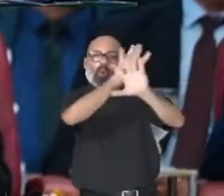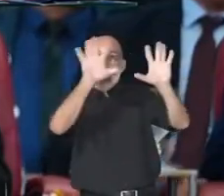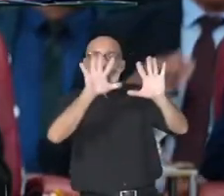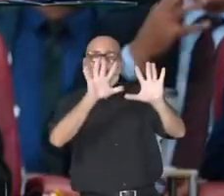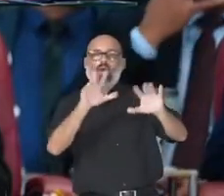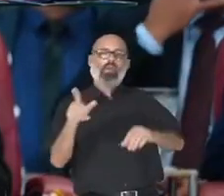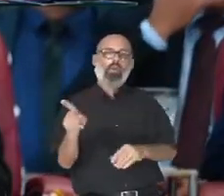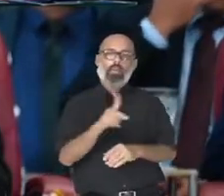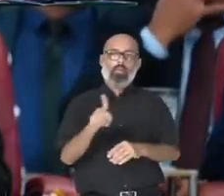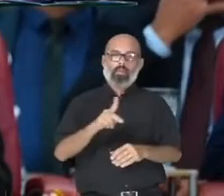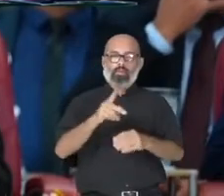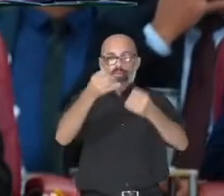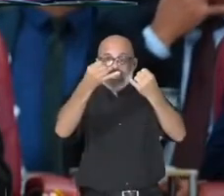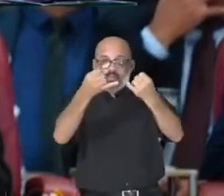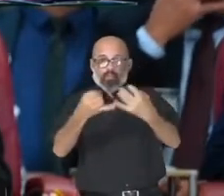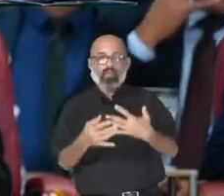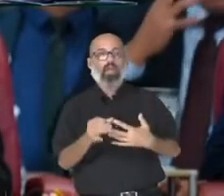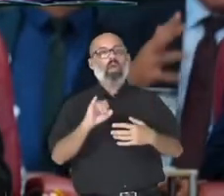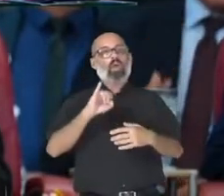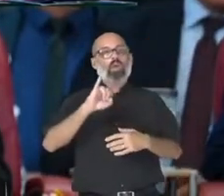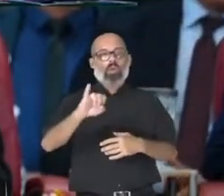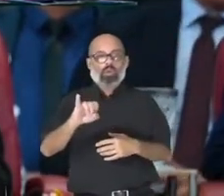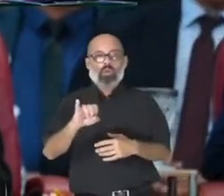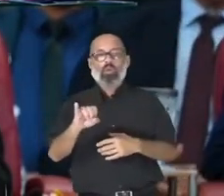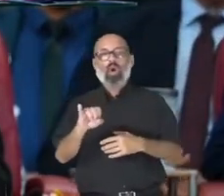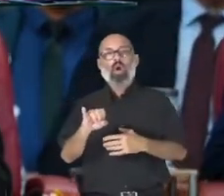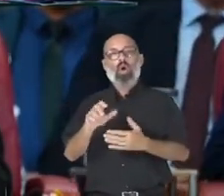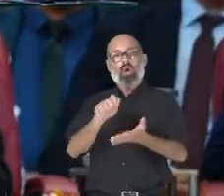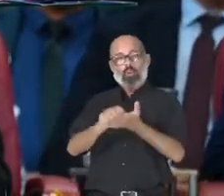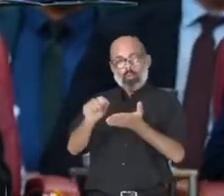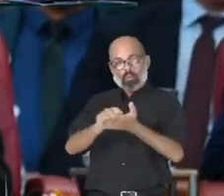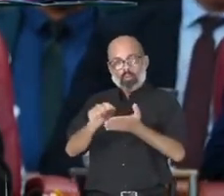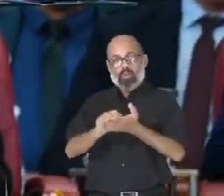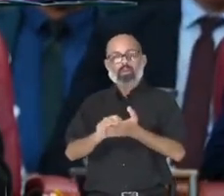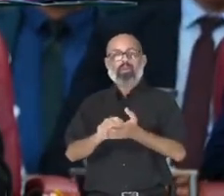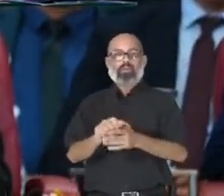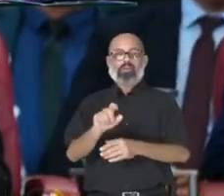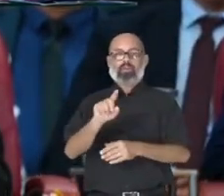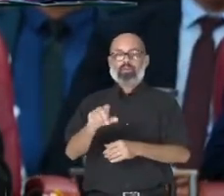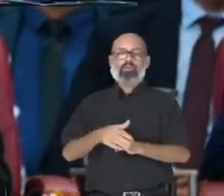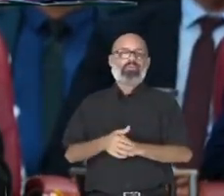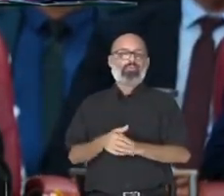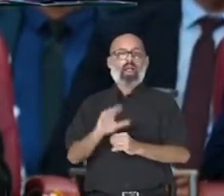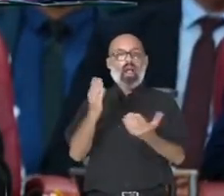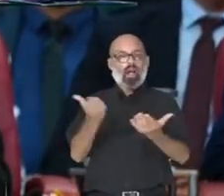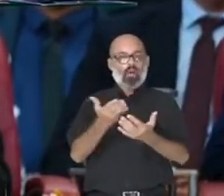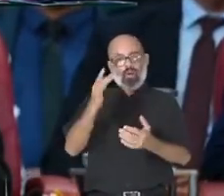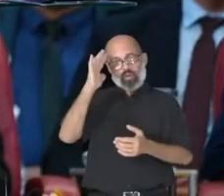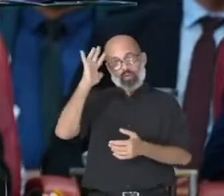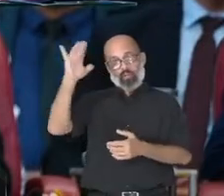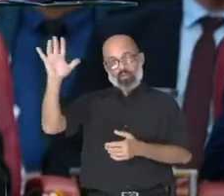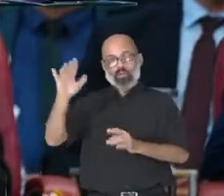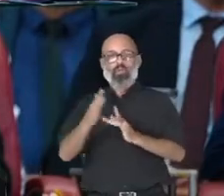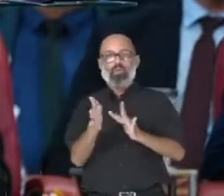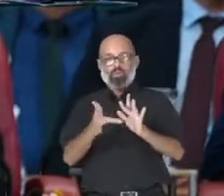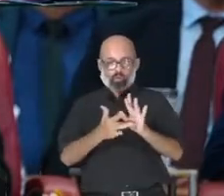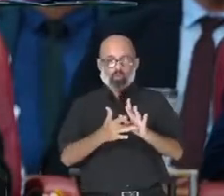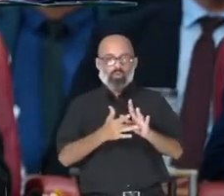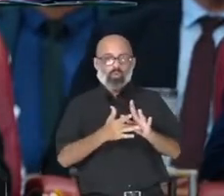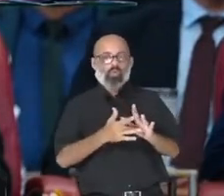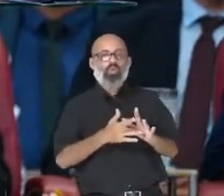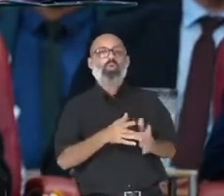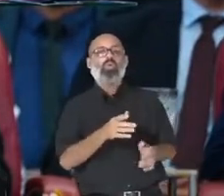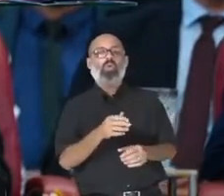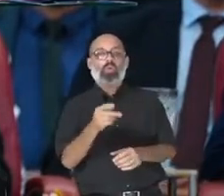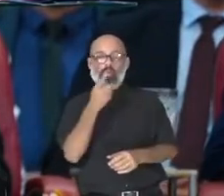professor, fala uma coisa que eu só posso falar que está escrito, senão alguém ia falar que é heresia. Imagine ele, o mestre, falar para um aluno: o